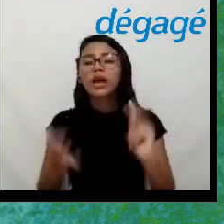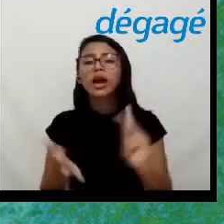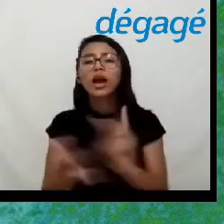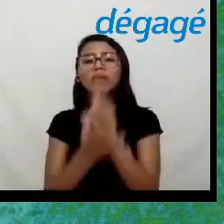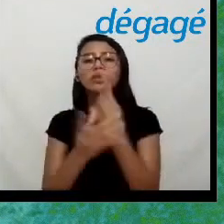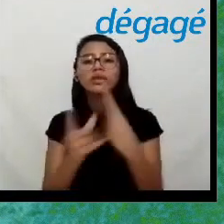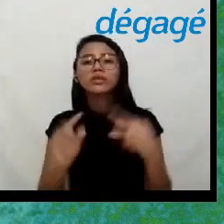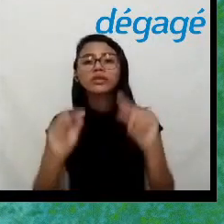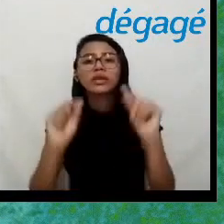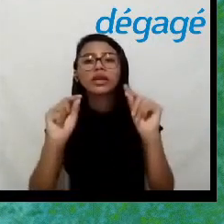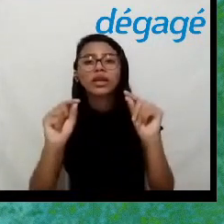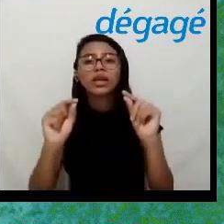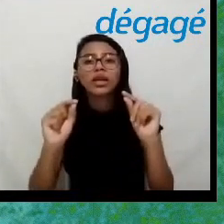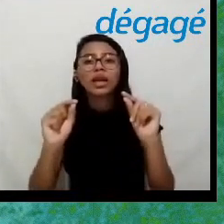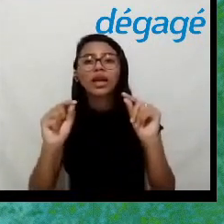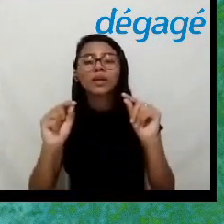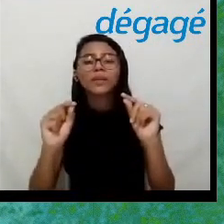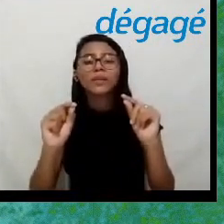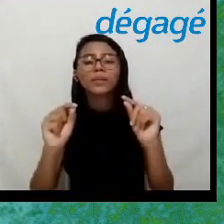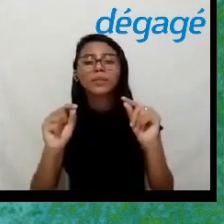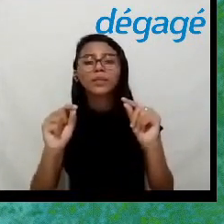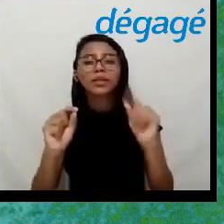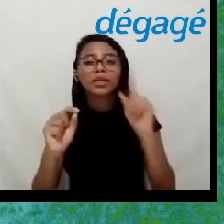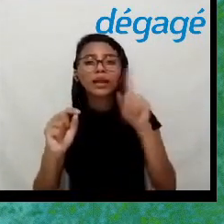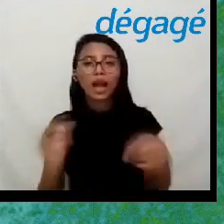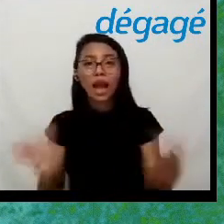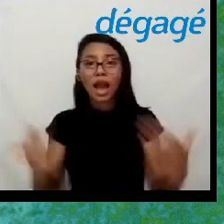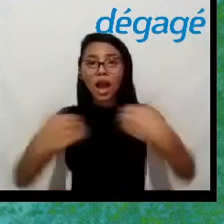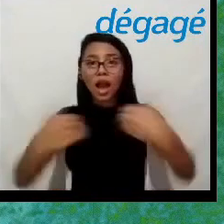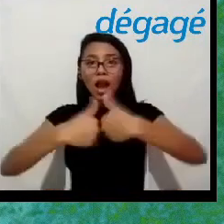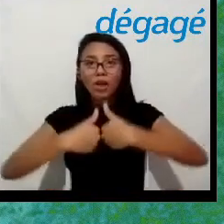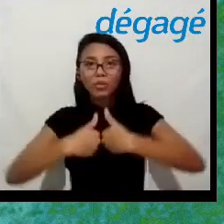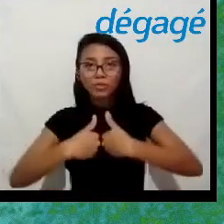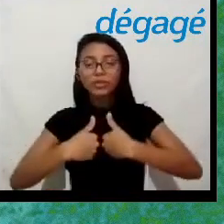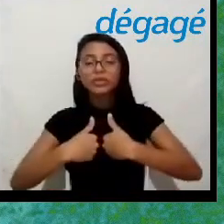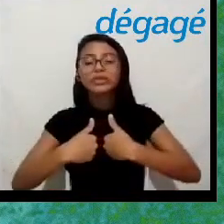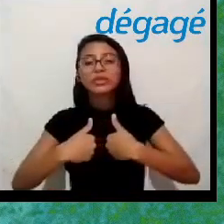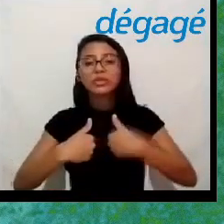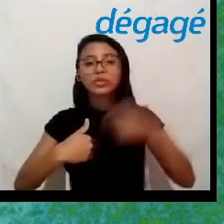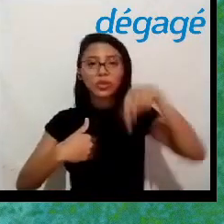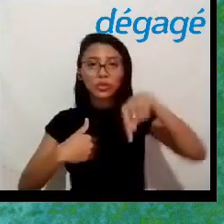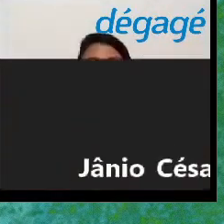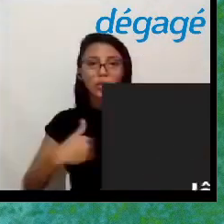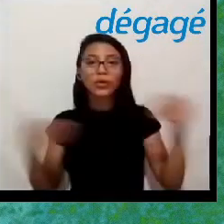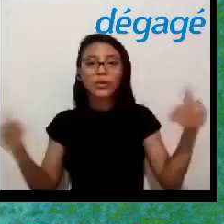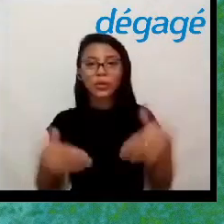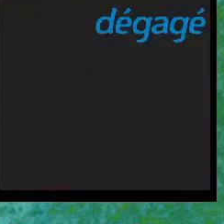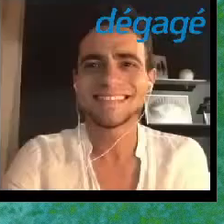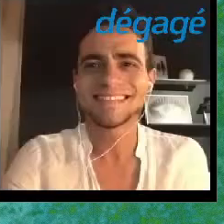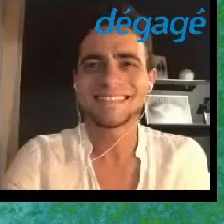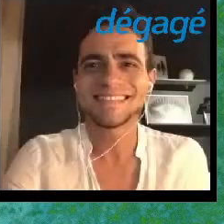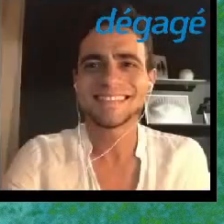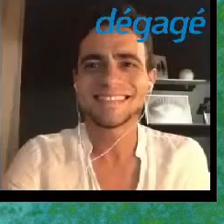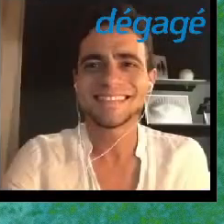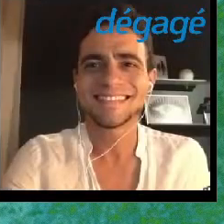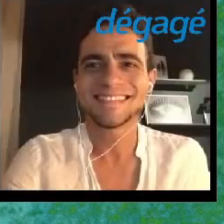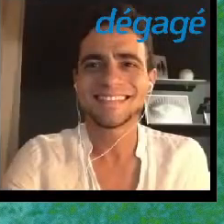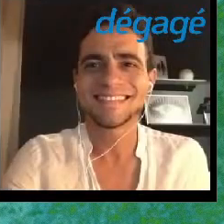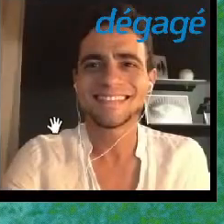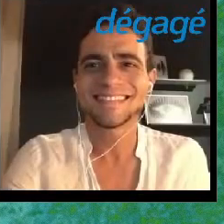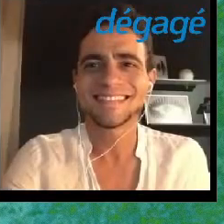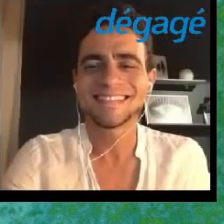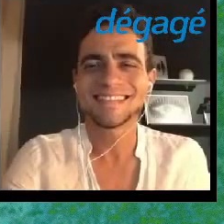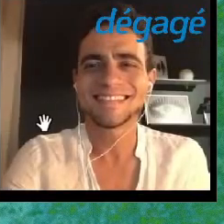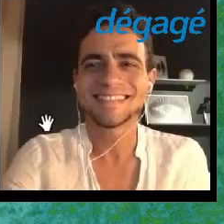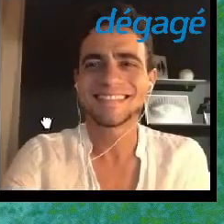estéticos, éticos, autísticos. Este é o desafio posto ao Teatro da Boca Rica, que